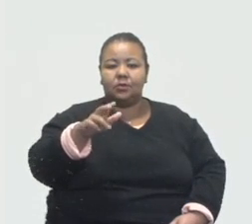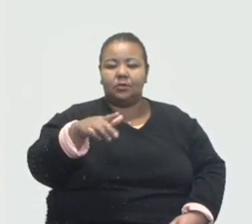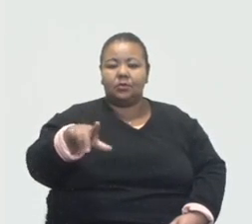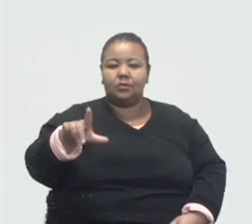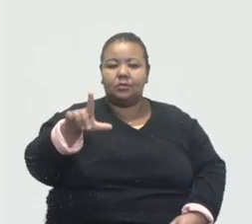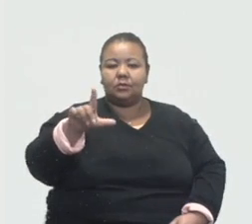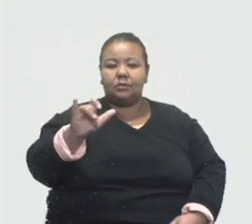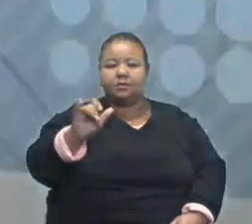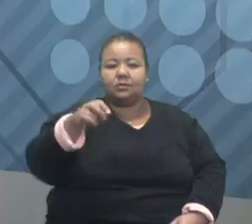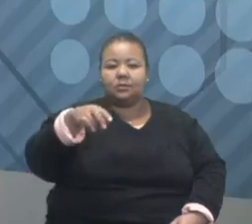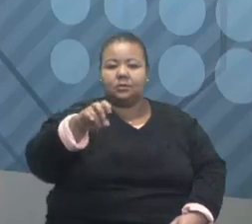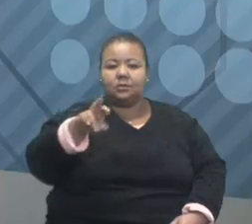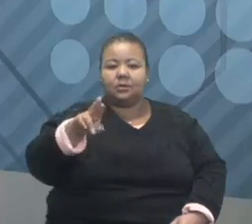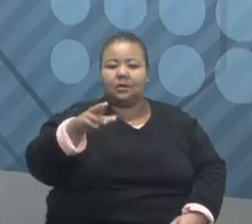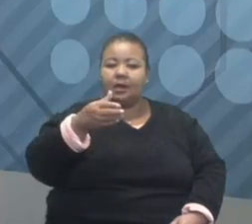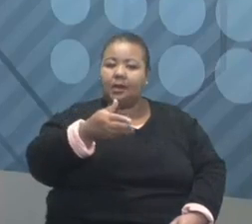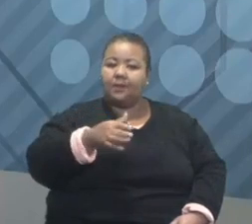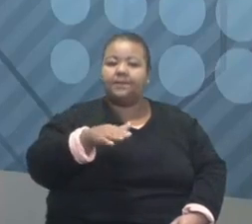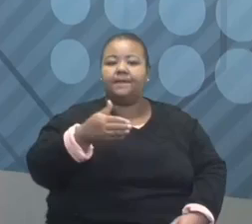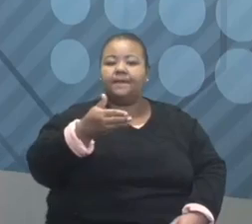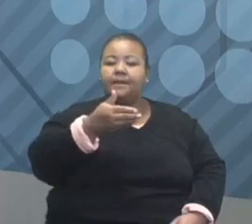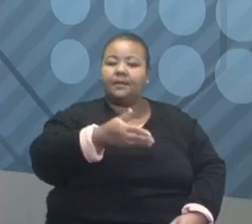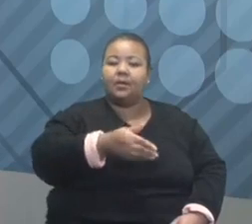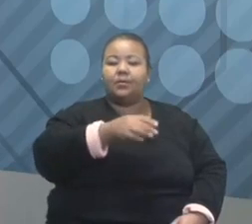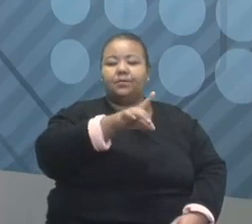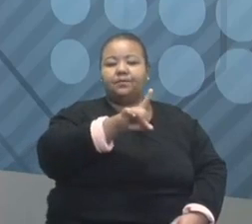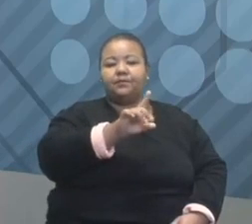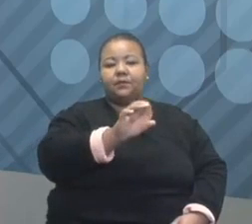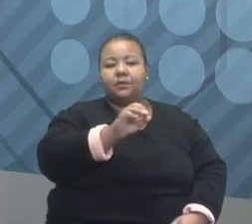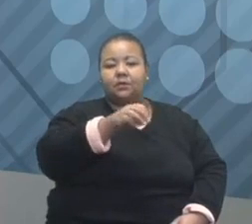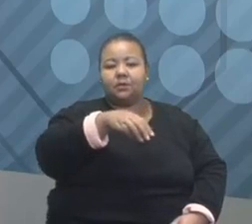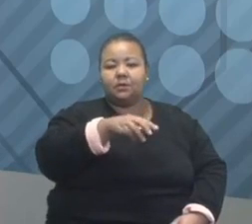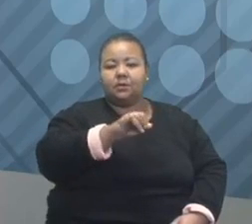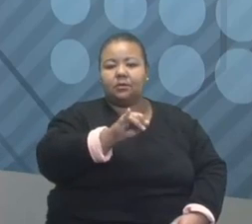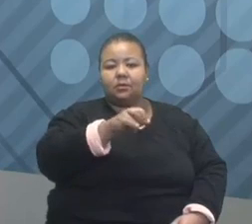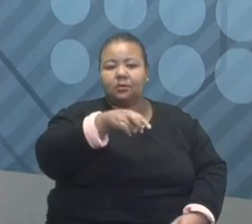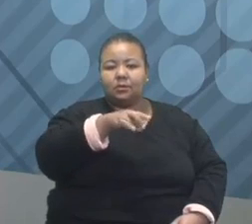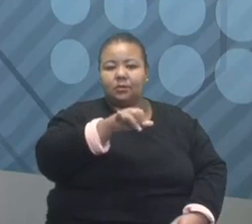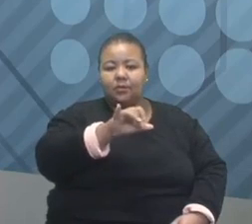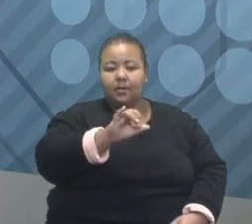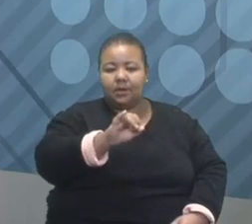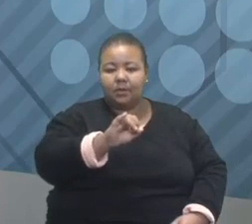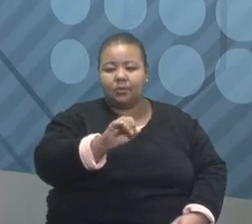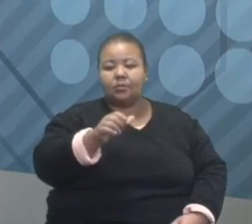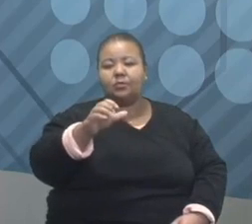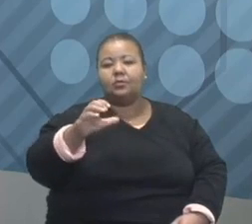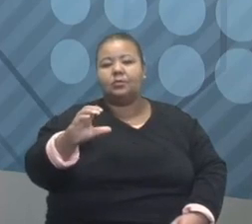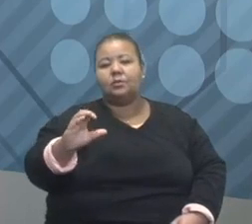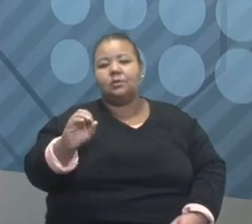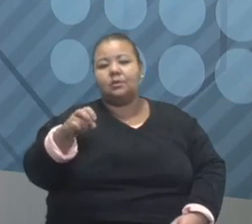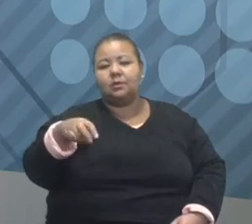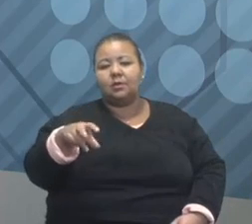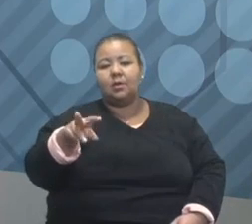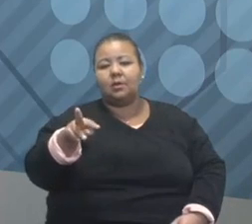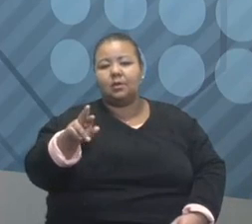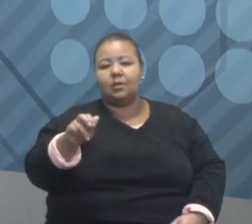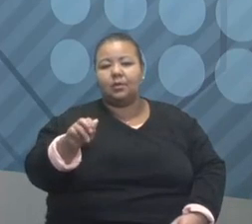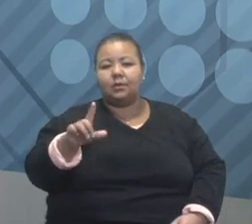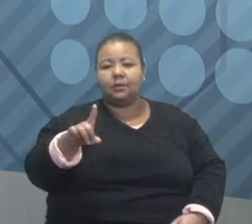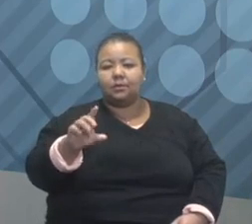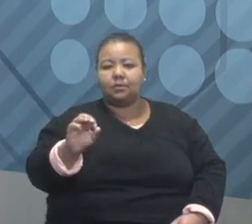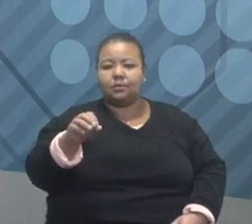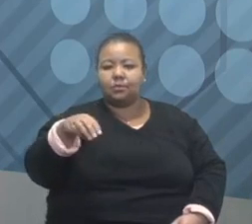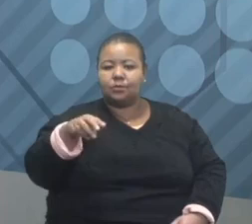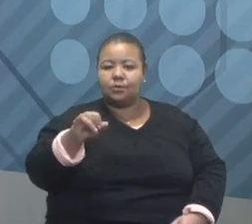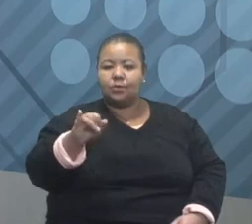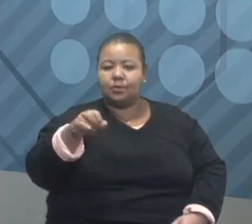o contradomínio da nossa transformação linear serão o mesmo espaço vetorial. Mas para